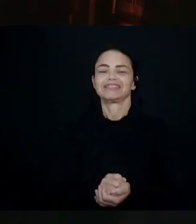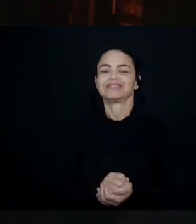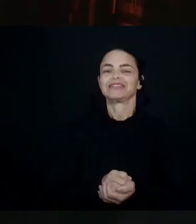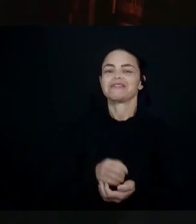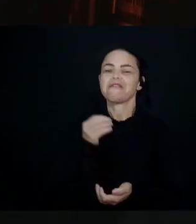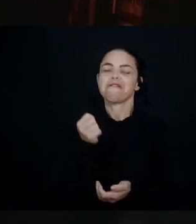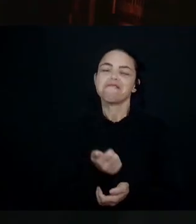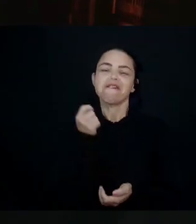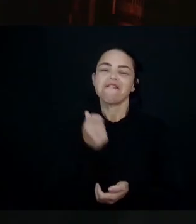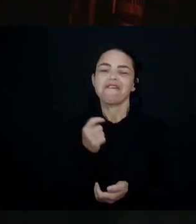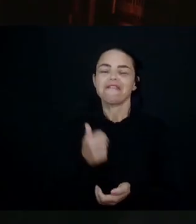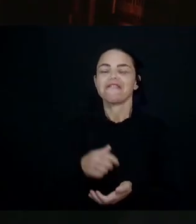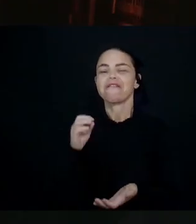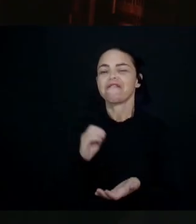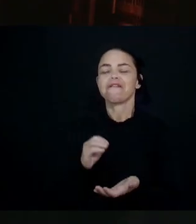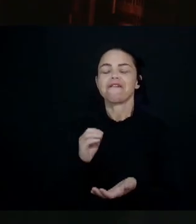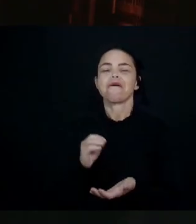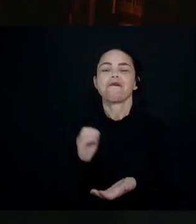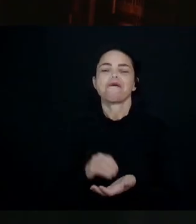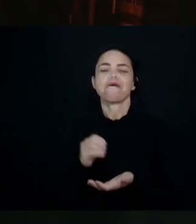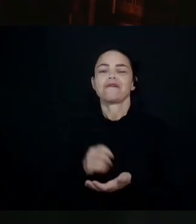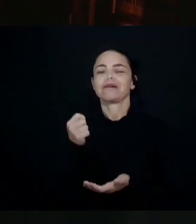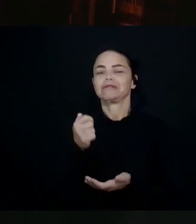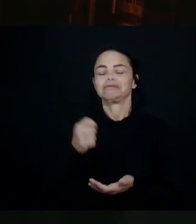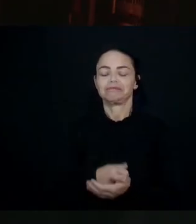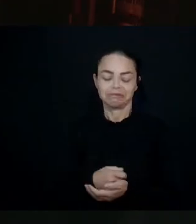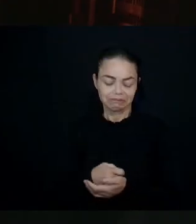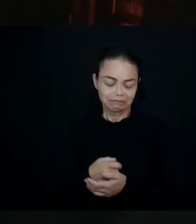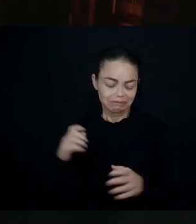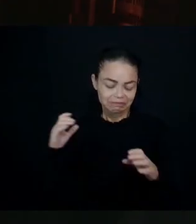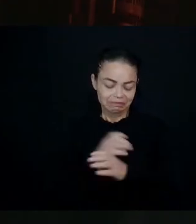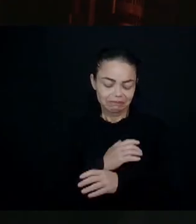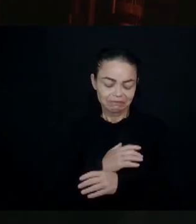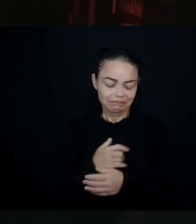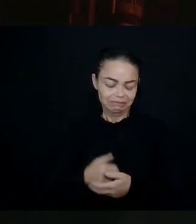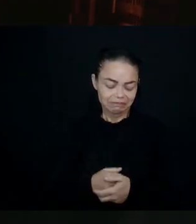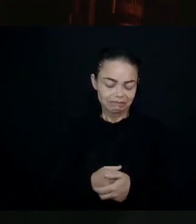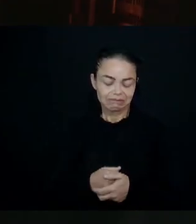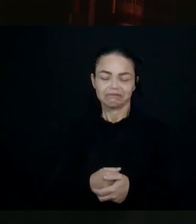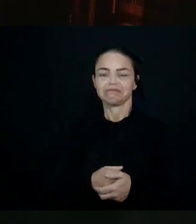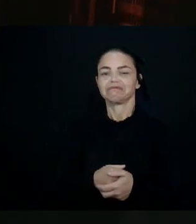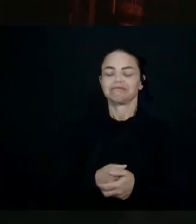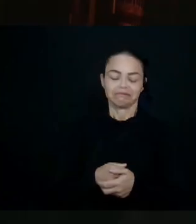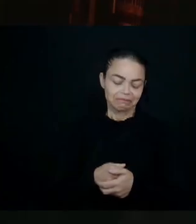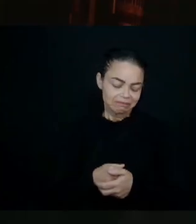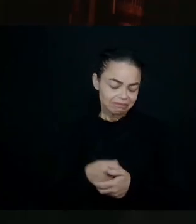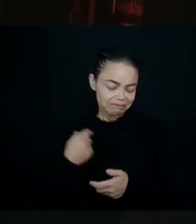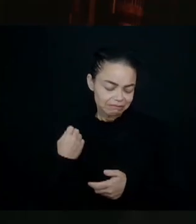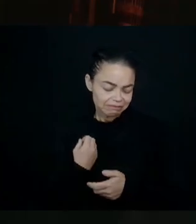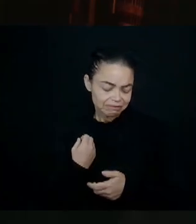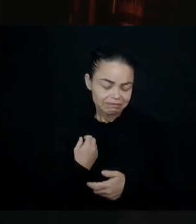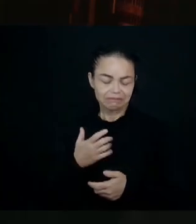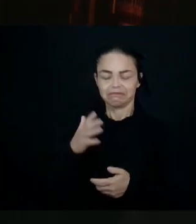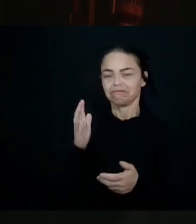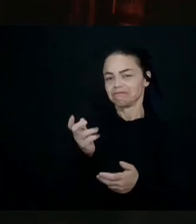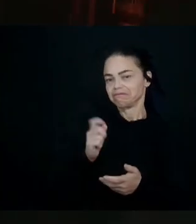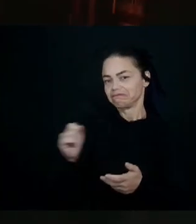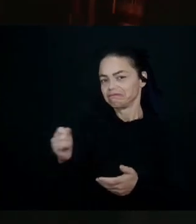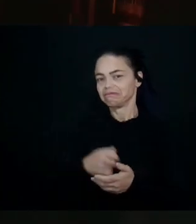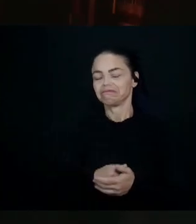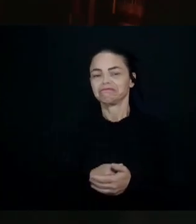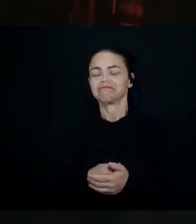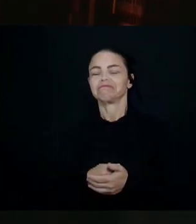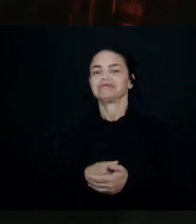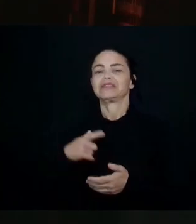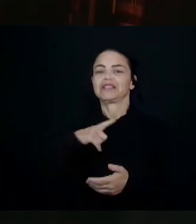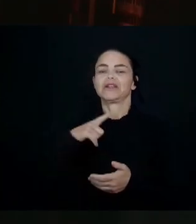falta pouco chegar para você poder se, de repente, empolgar mais um pouquinho. Se você já foi algum colecionador, se